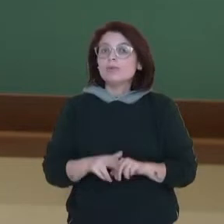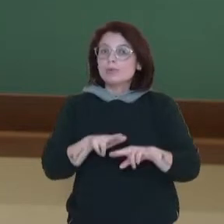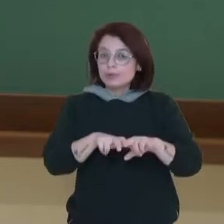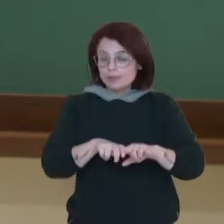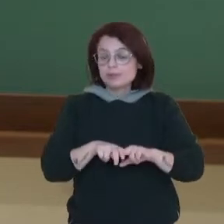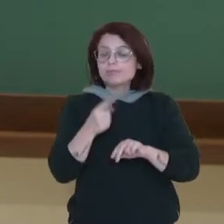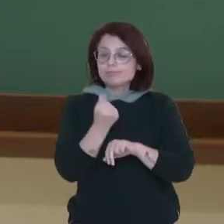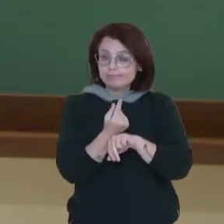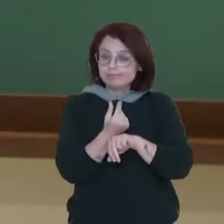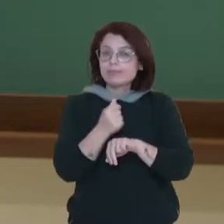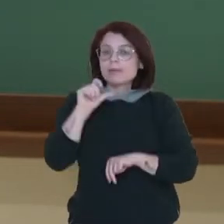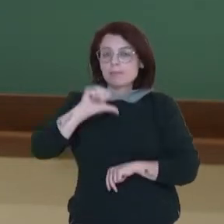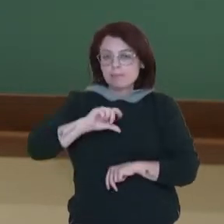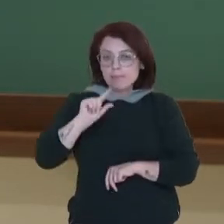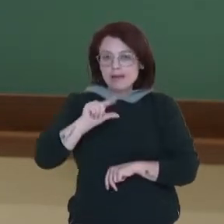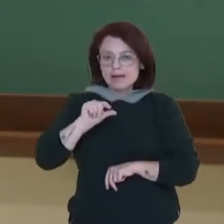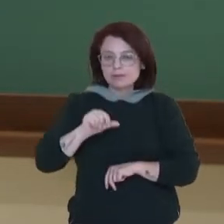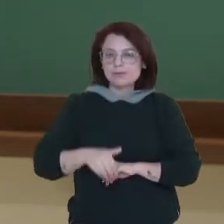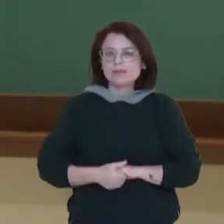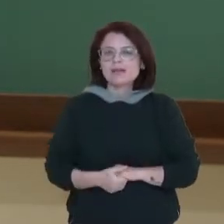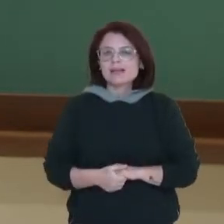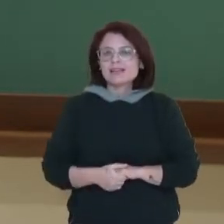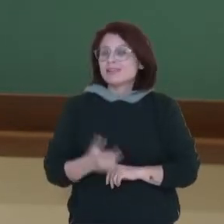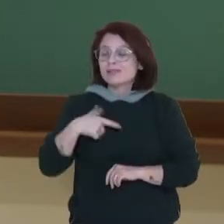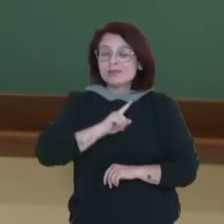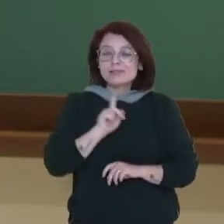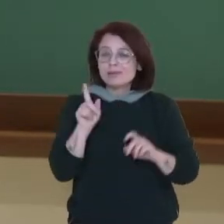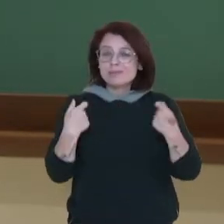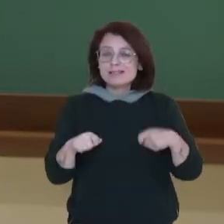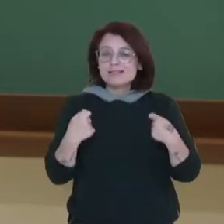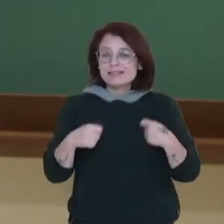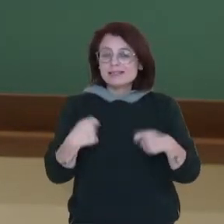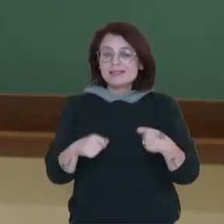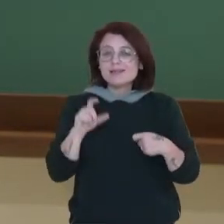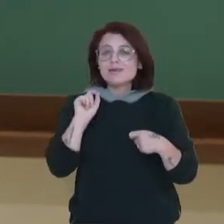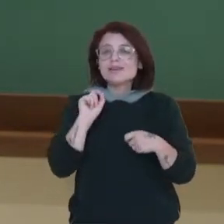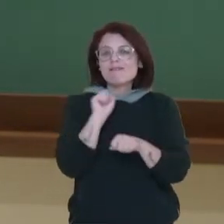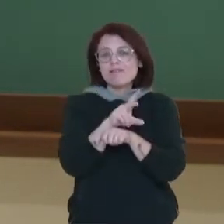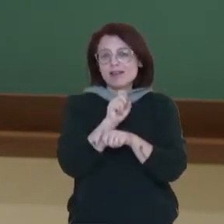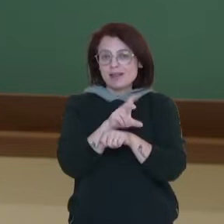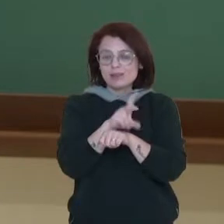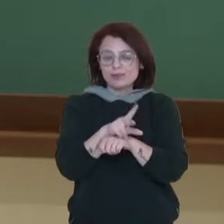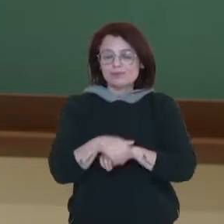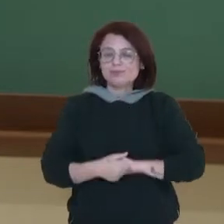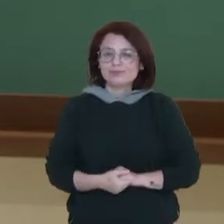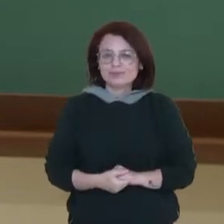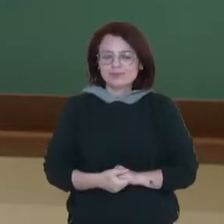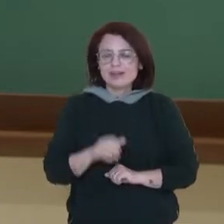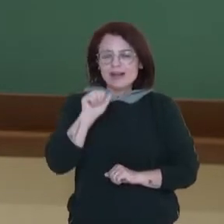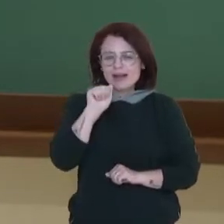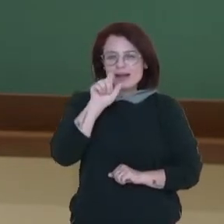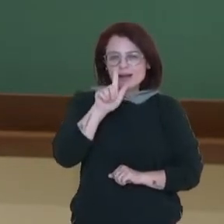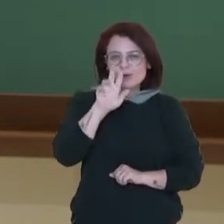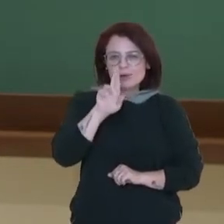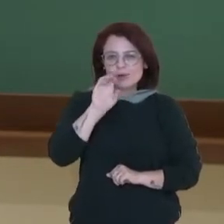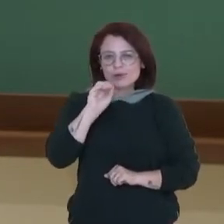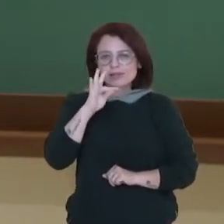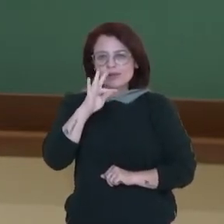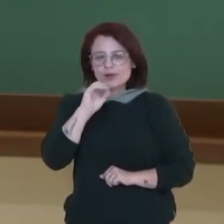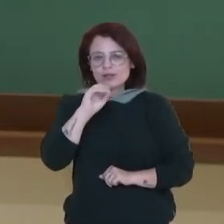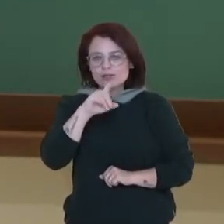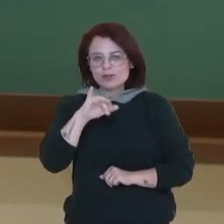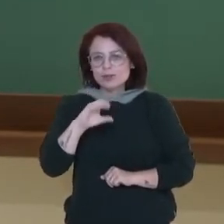E a necessidade de agrotóxicos diminui consideravelmente. Tem culturas que nem precisam de agrotóxicos, né? Até porque essas plantas não